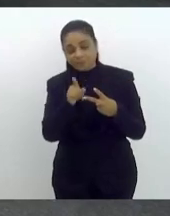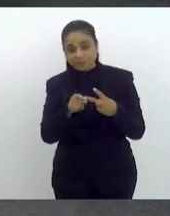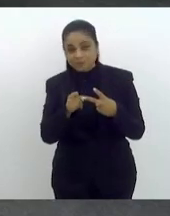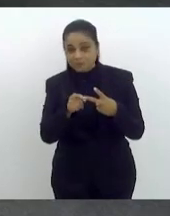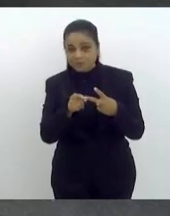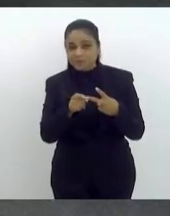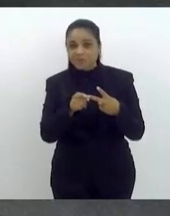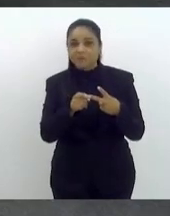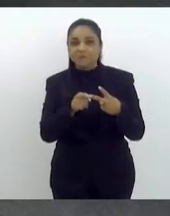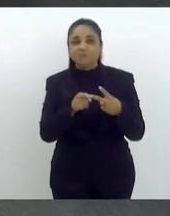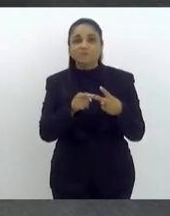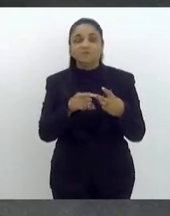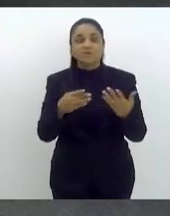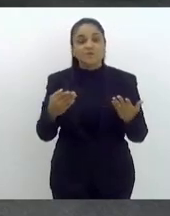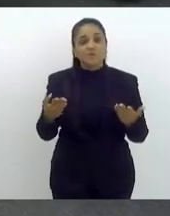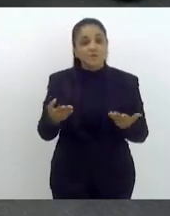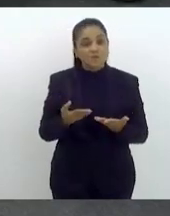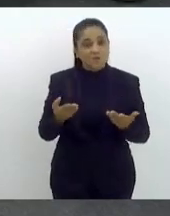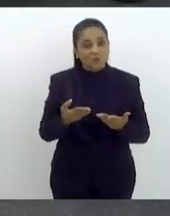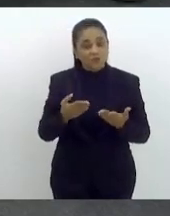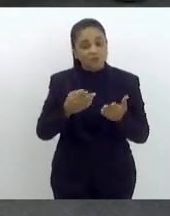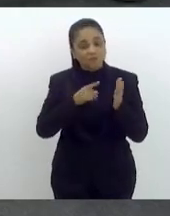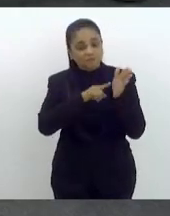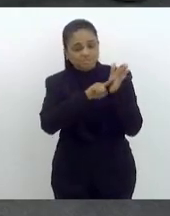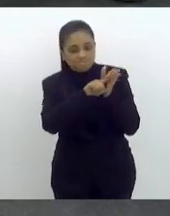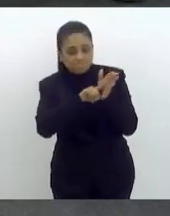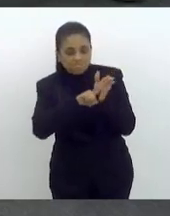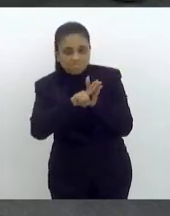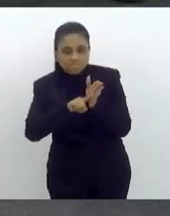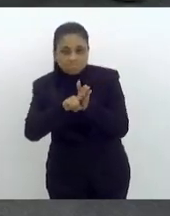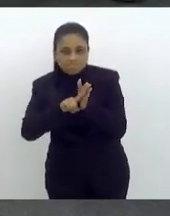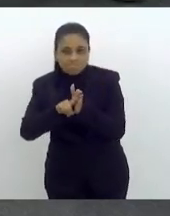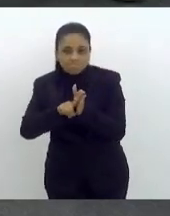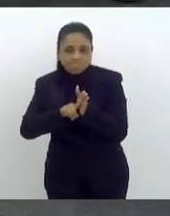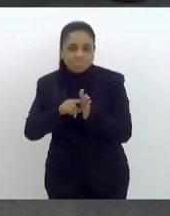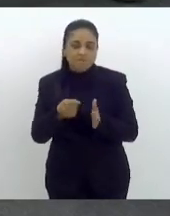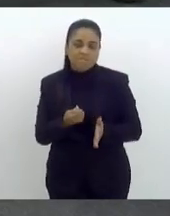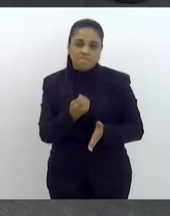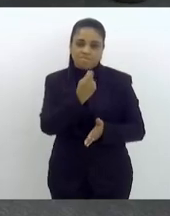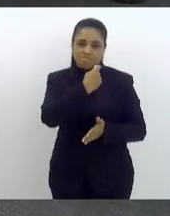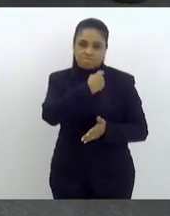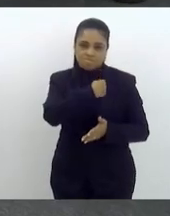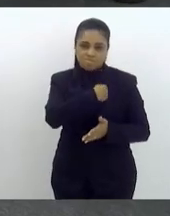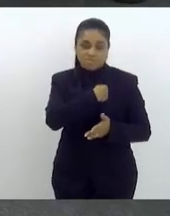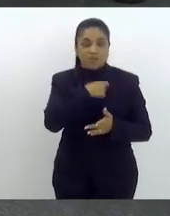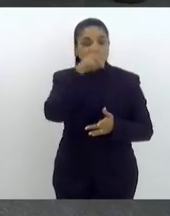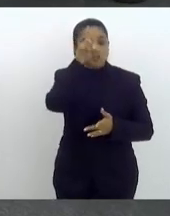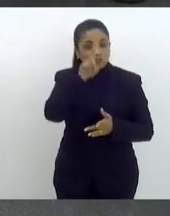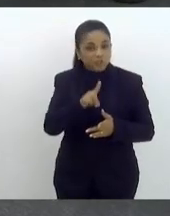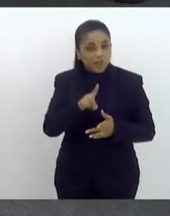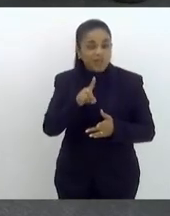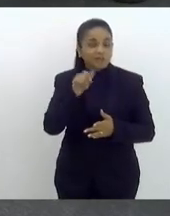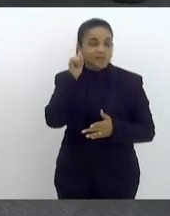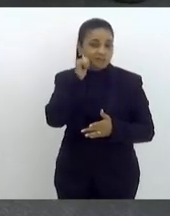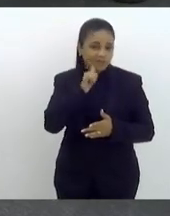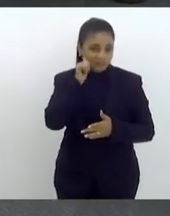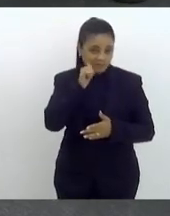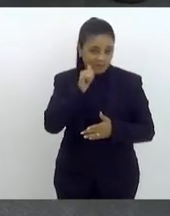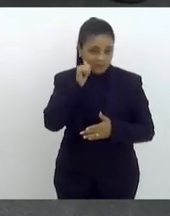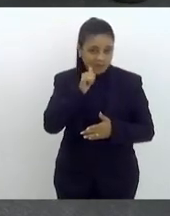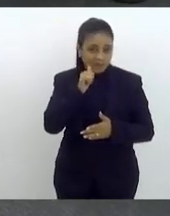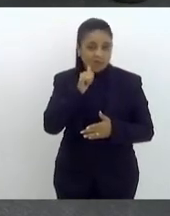é que hoje nós fizemos uma vistoria pela comissão de defesa dos direitos da mulher no Hospital